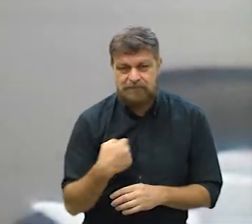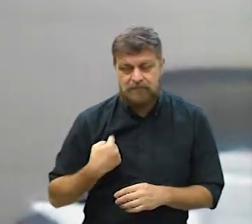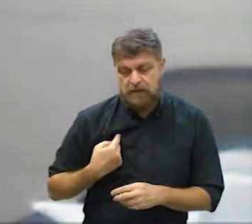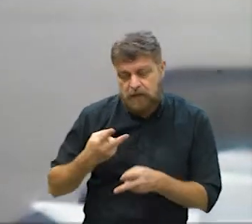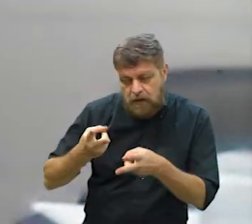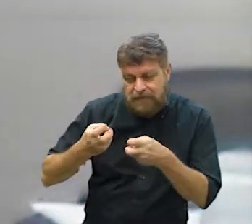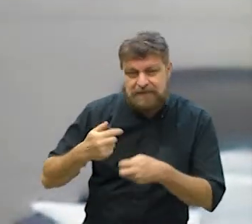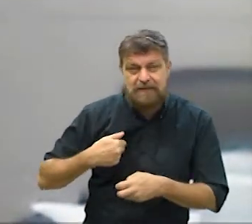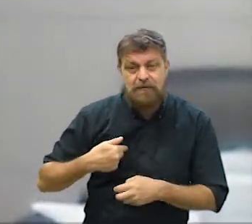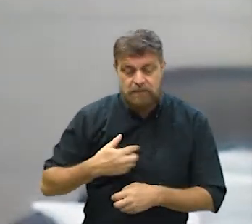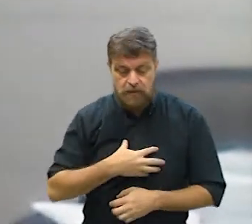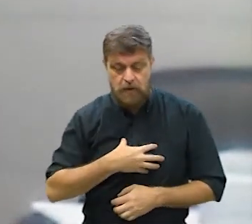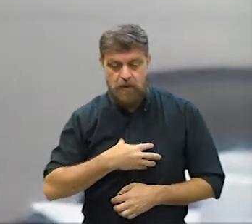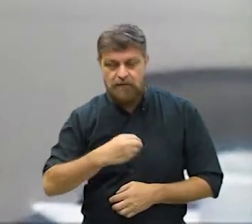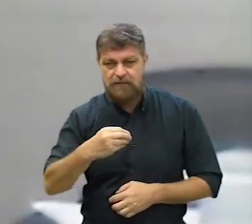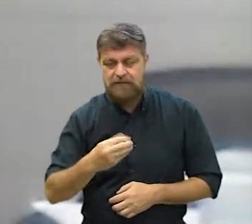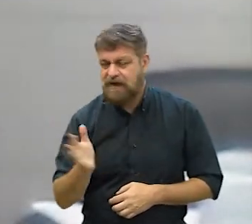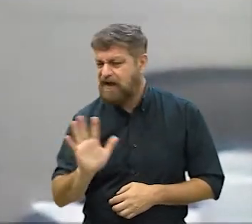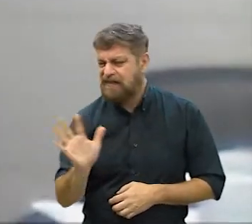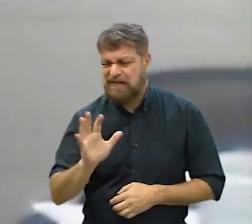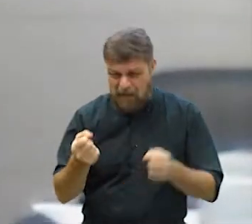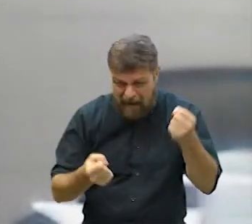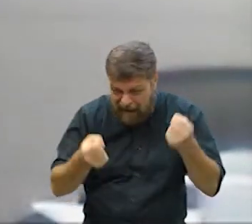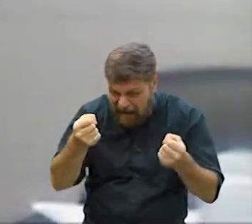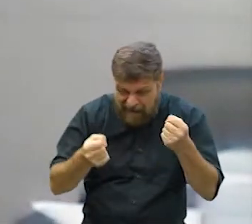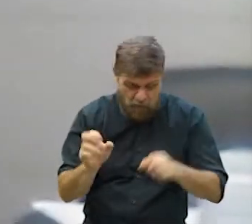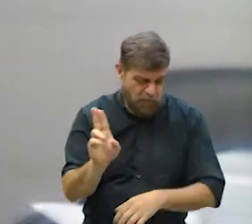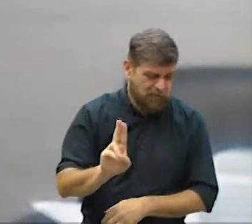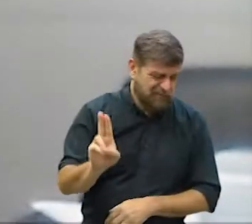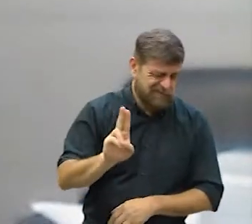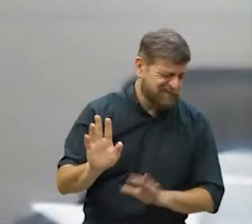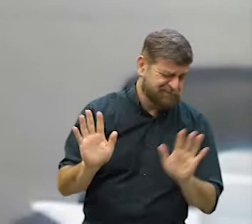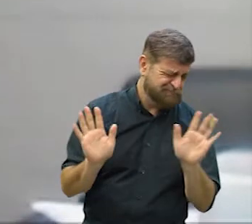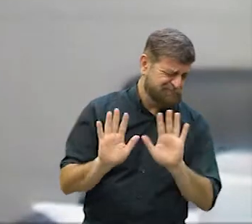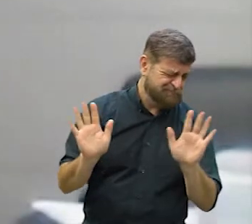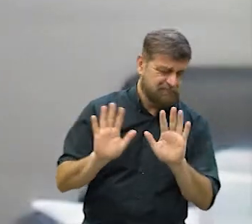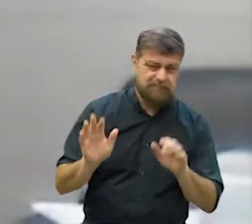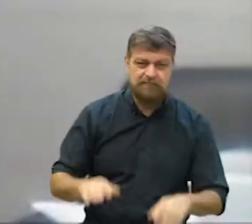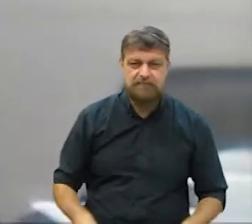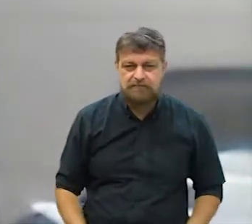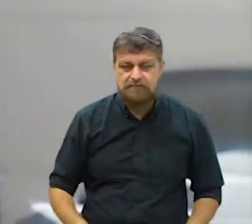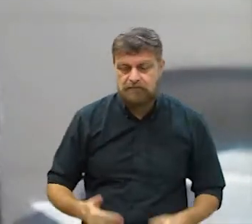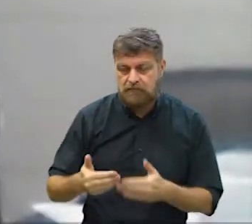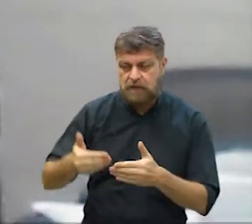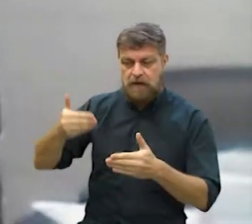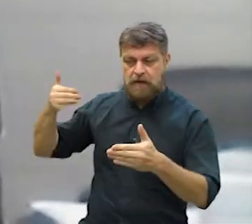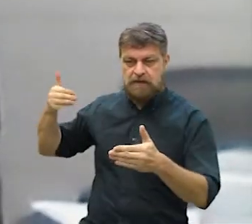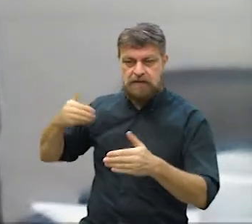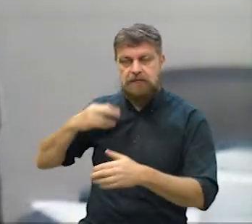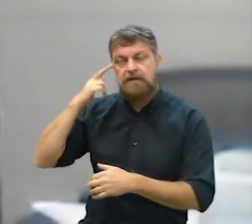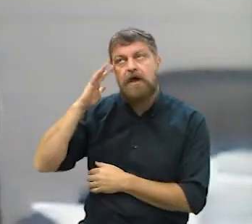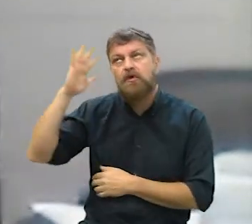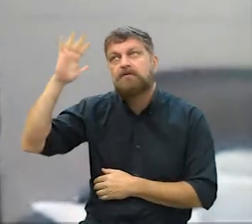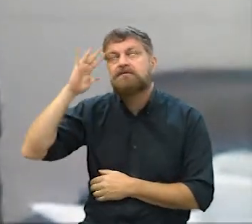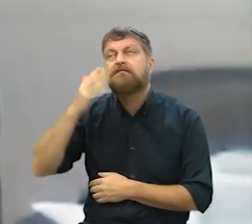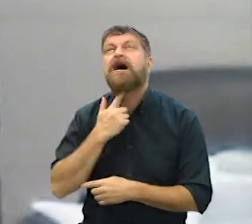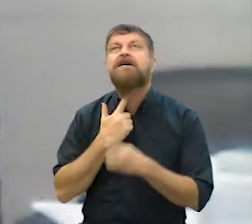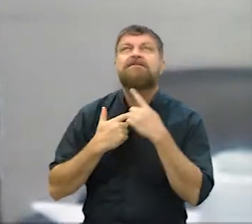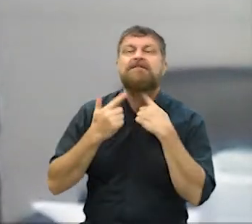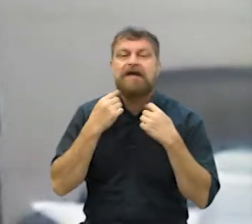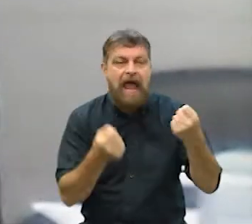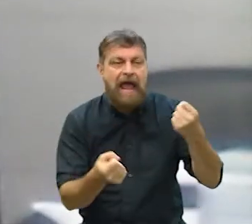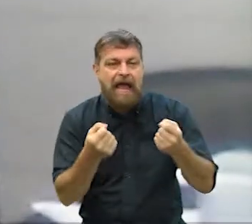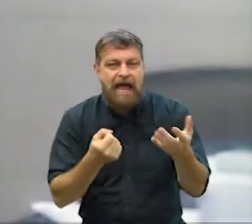Eu vejo pelos meus filhos não querem ter carro, não querem usar carro, né? Então, isso antigamente era o sonho